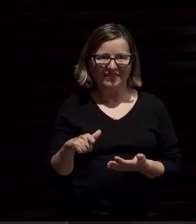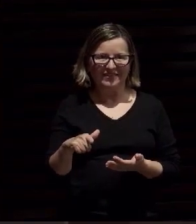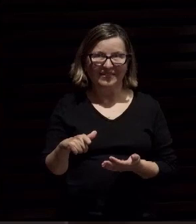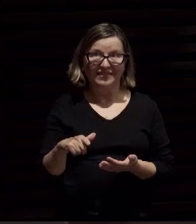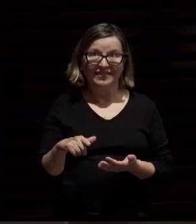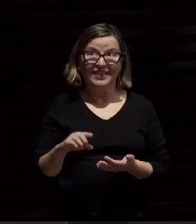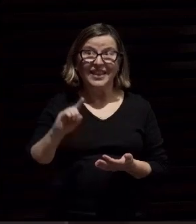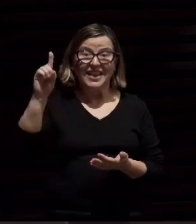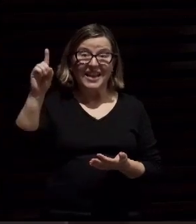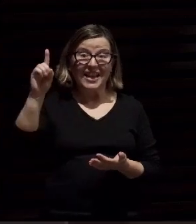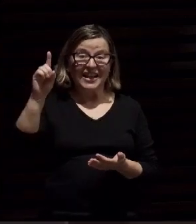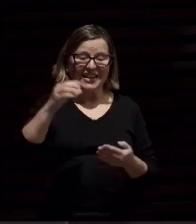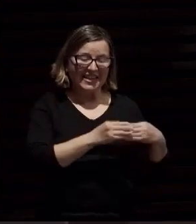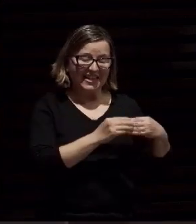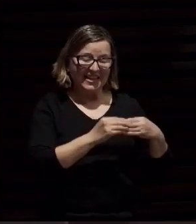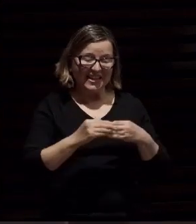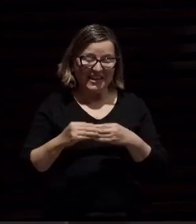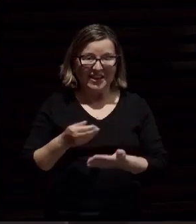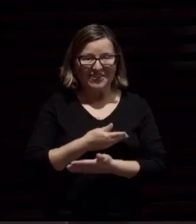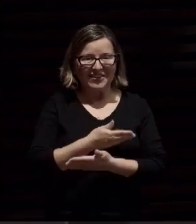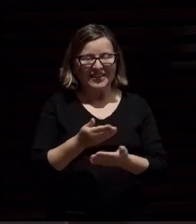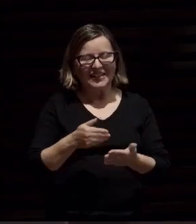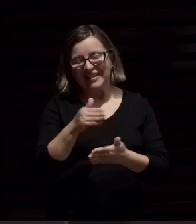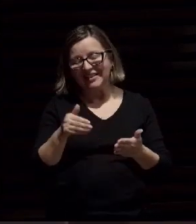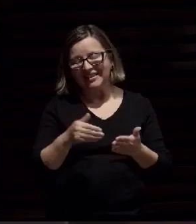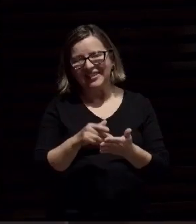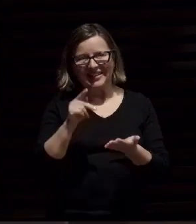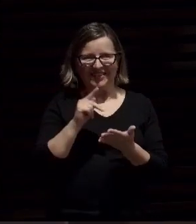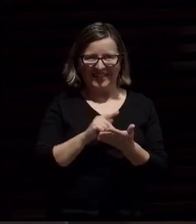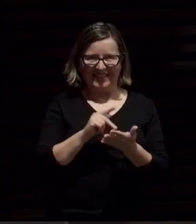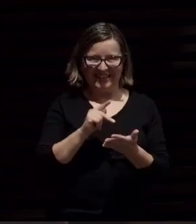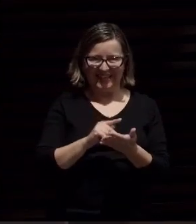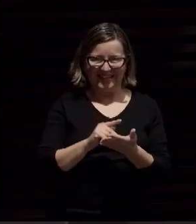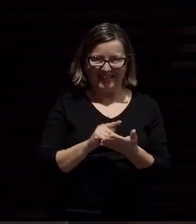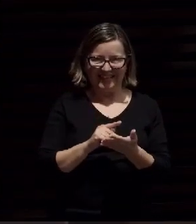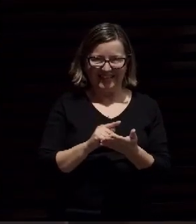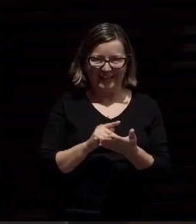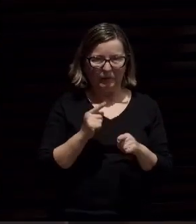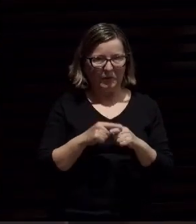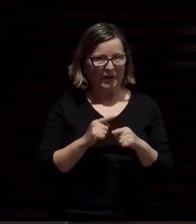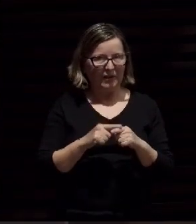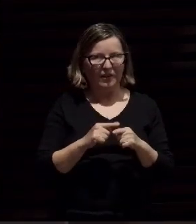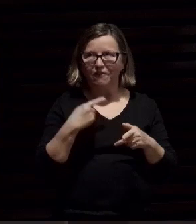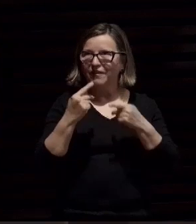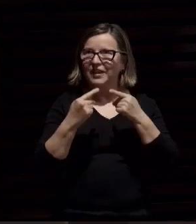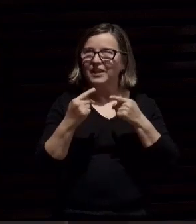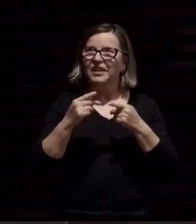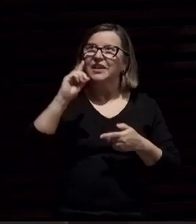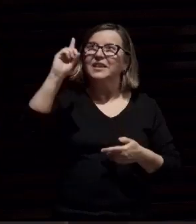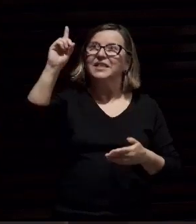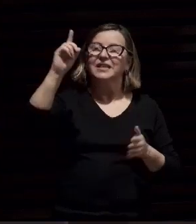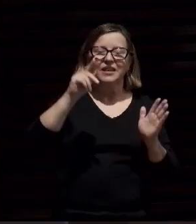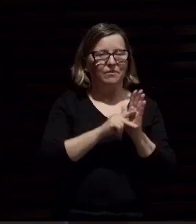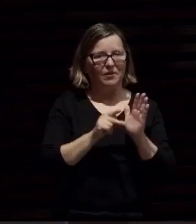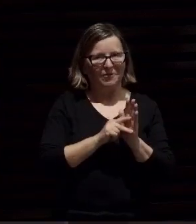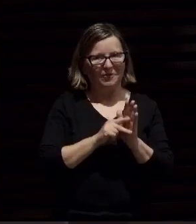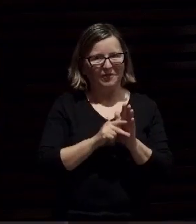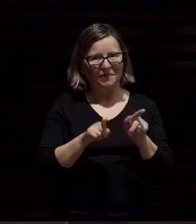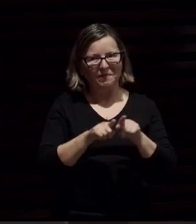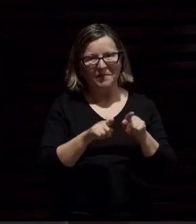ele vos guiará a toda a verdade, porque não falará por si mesmo, mas